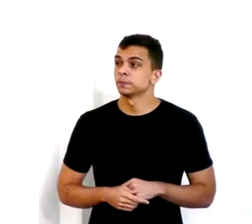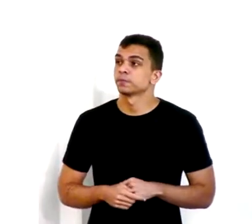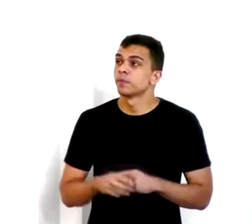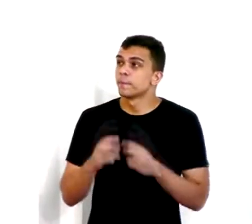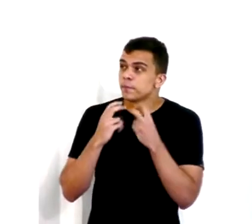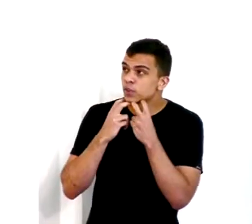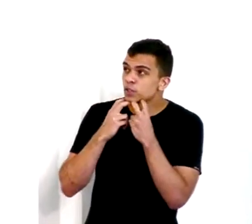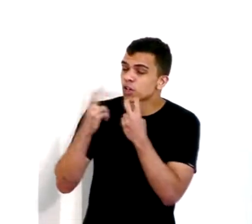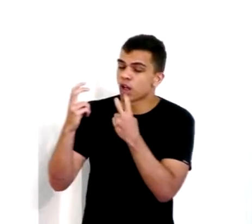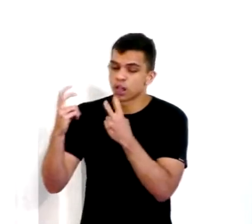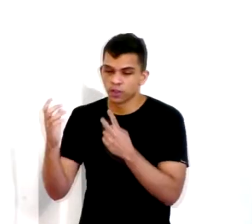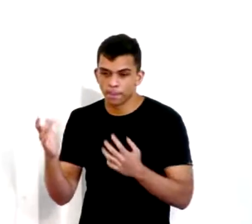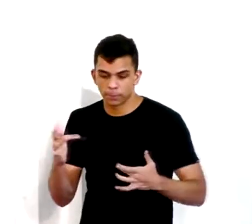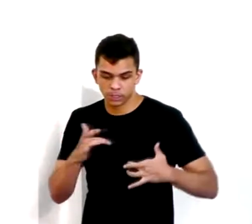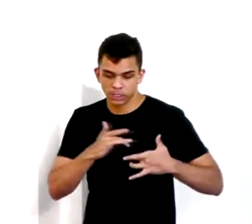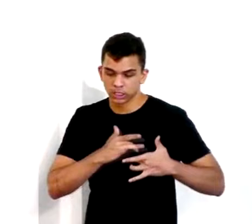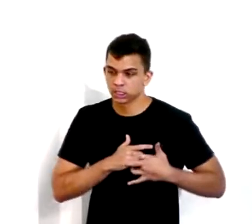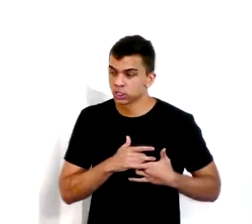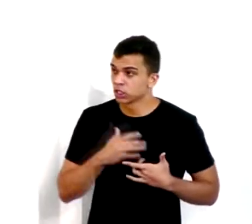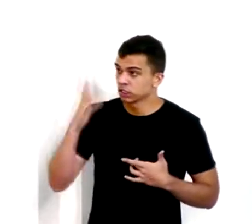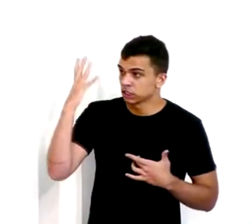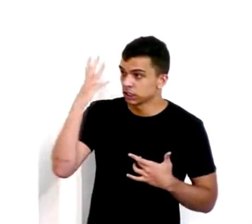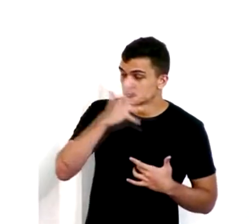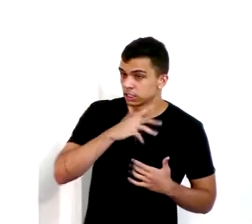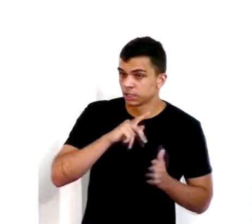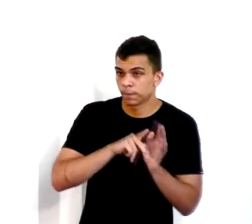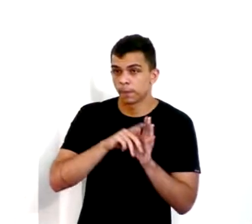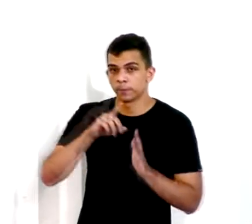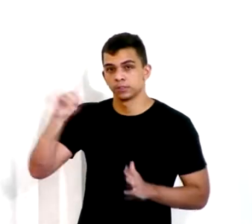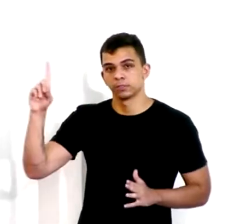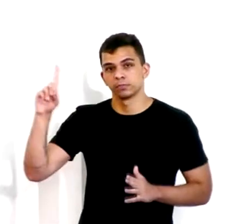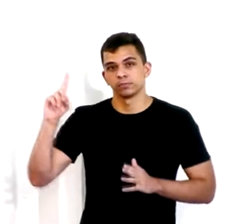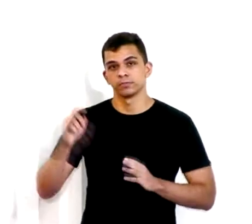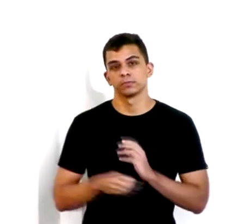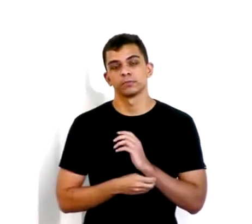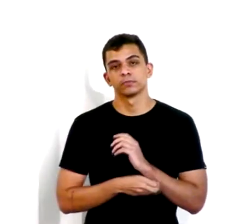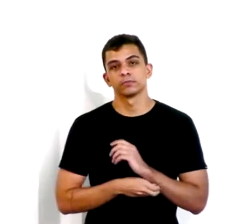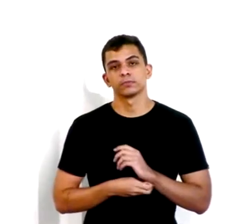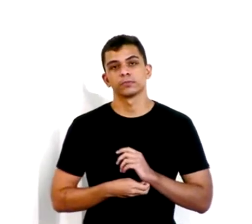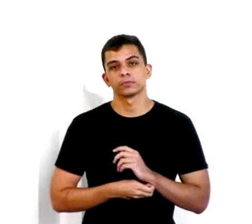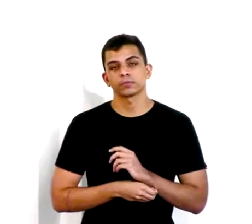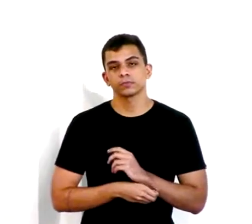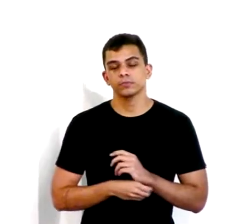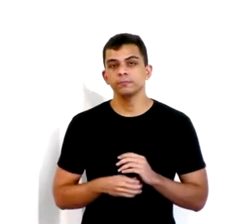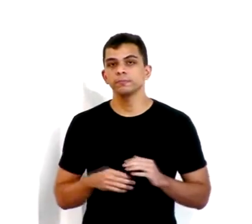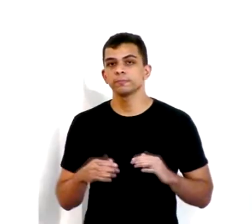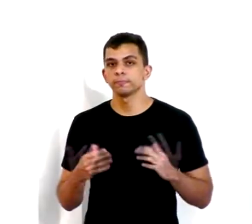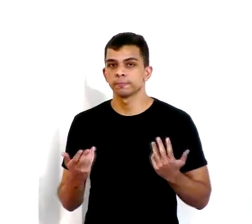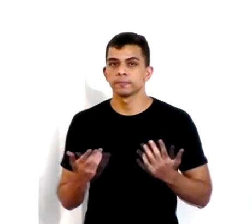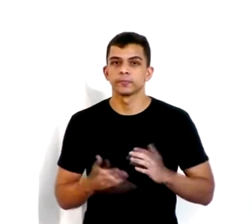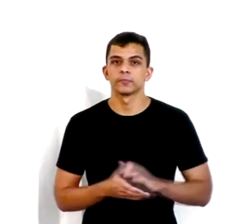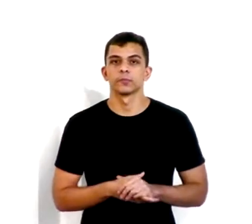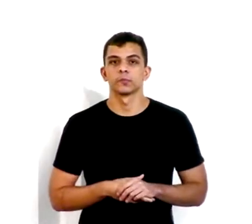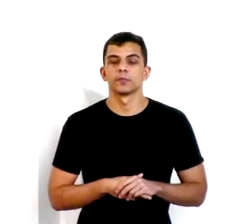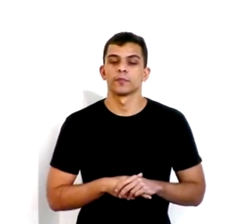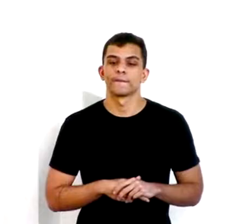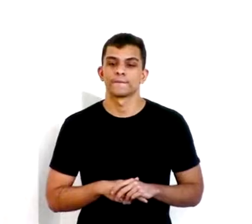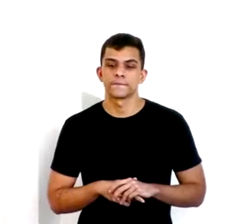compaixão, à misericórdia, à graça de Deus. E por isso ele está